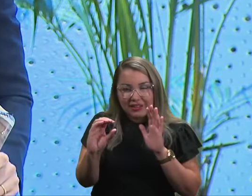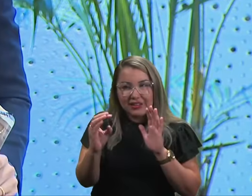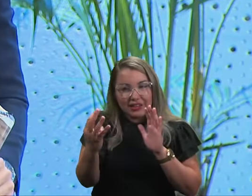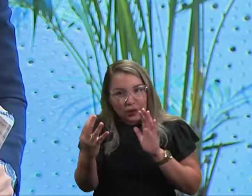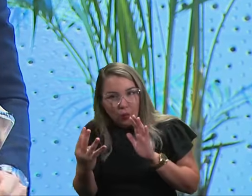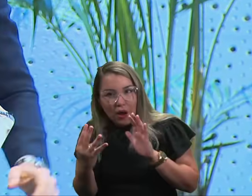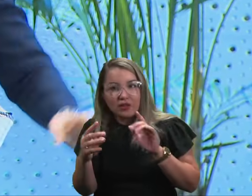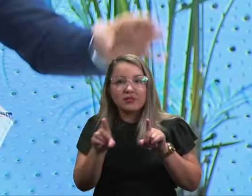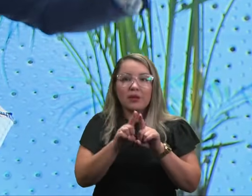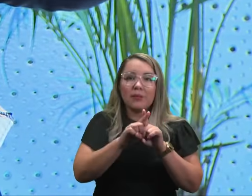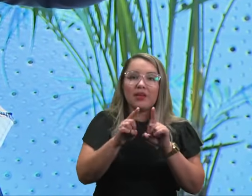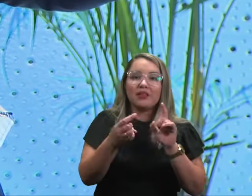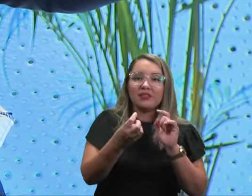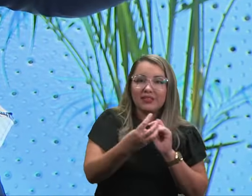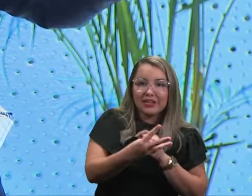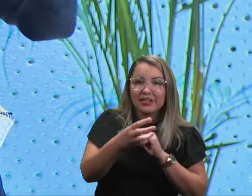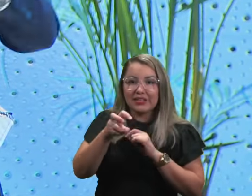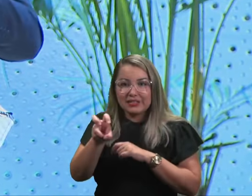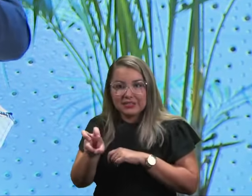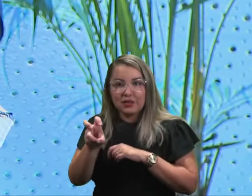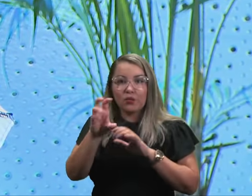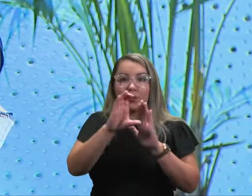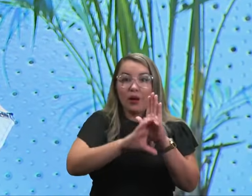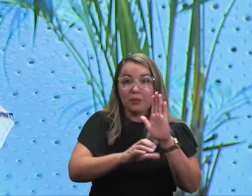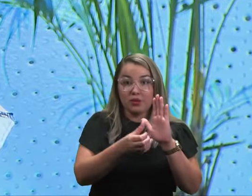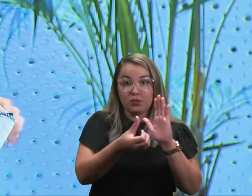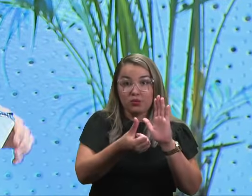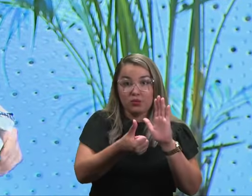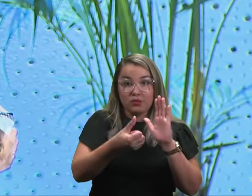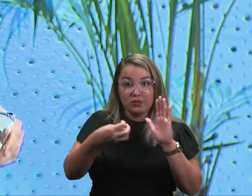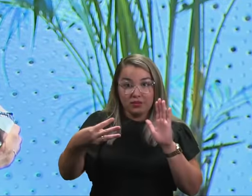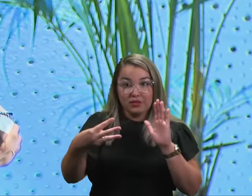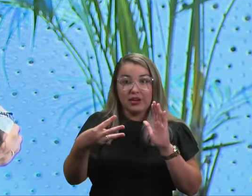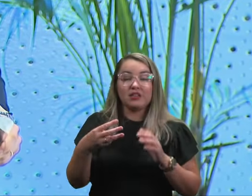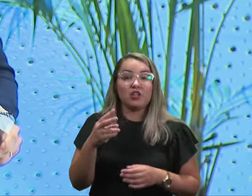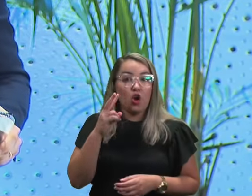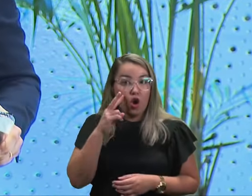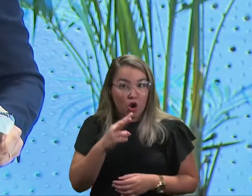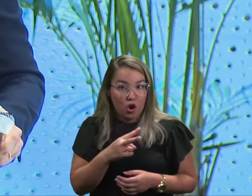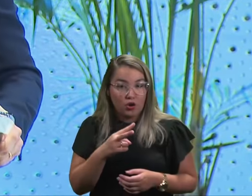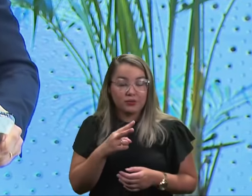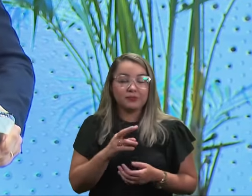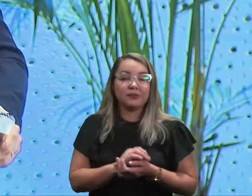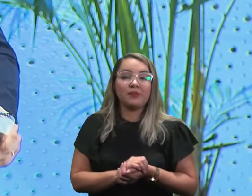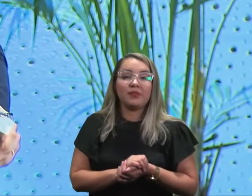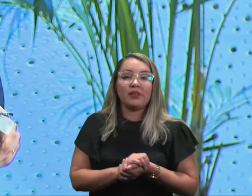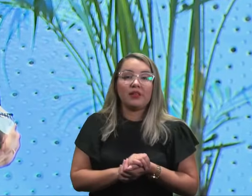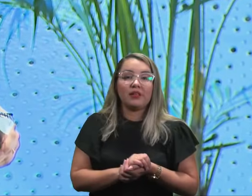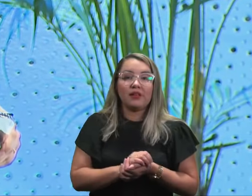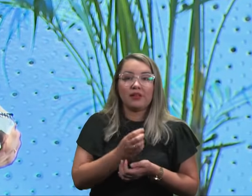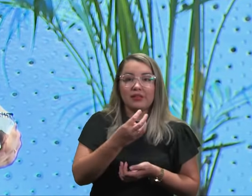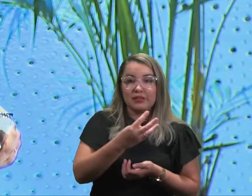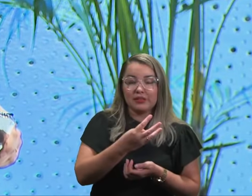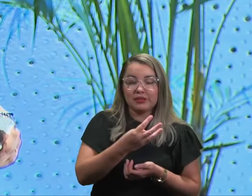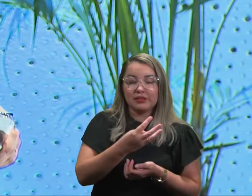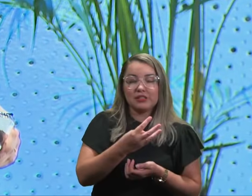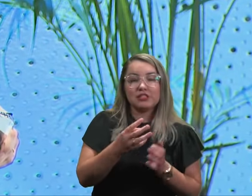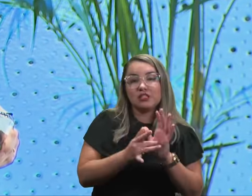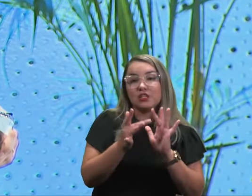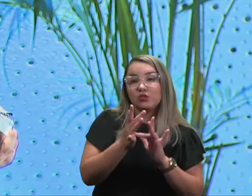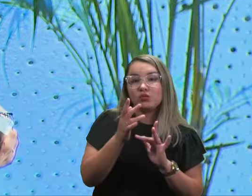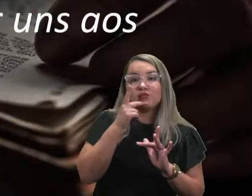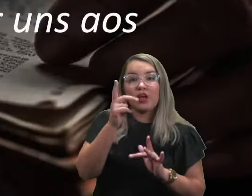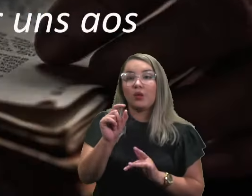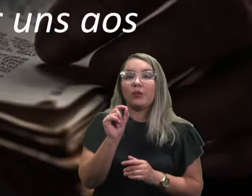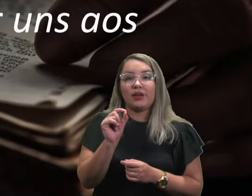34 e 35 do capítulo 13, você pode acompanhar comigo, 13, versículo 34 e 35, Jesus